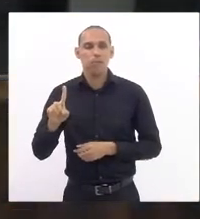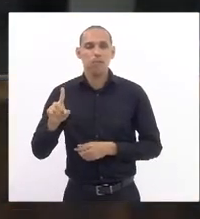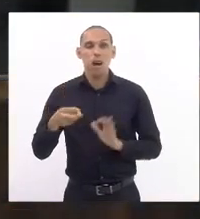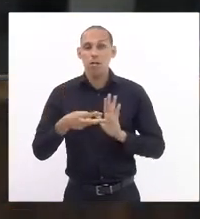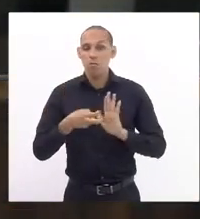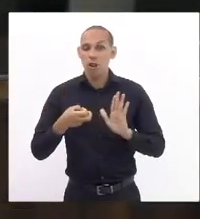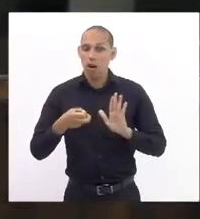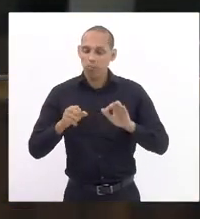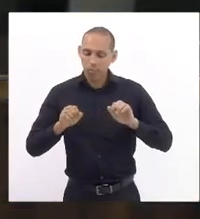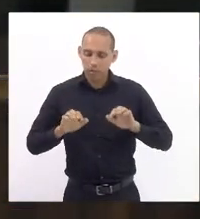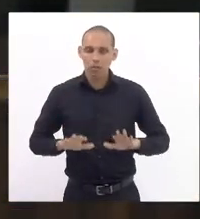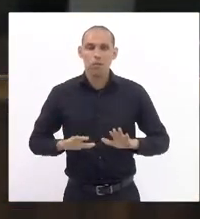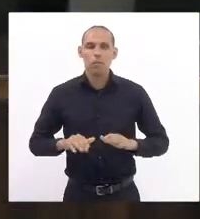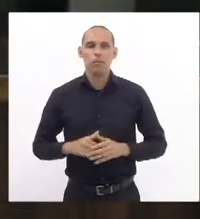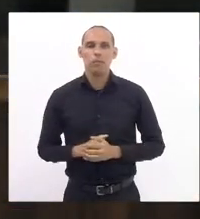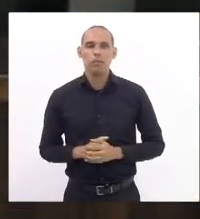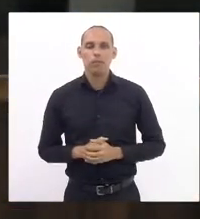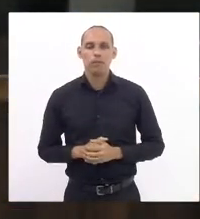foi mantido.